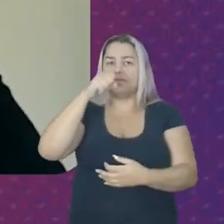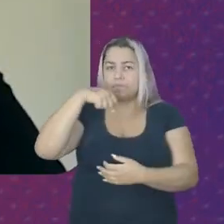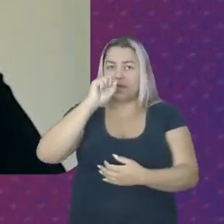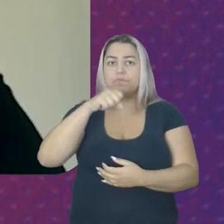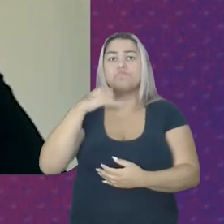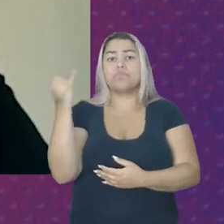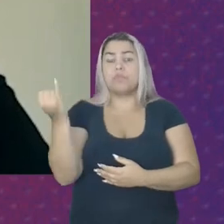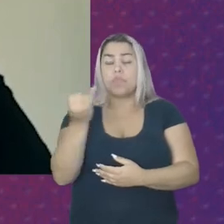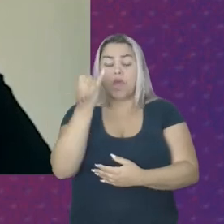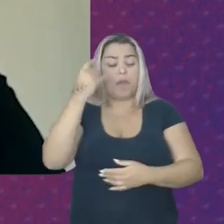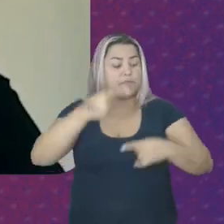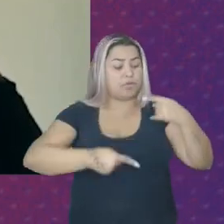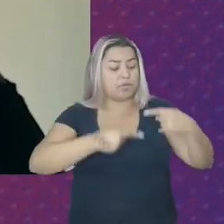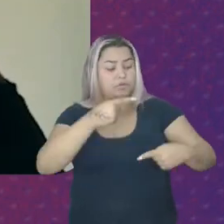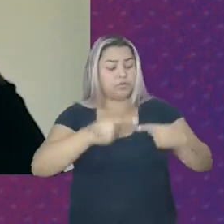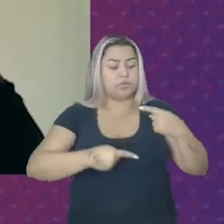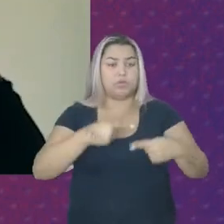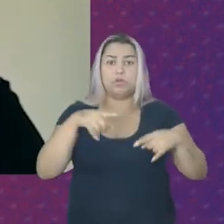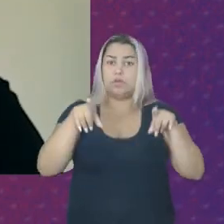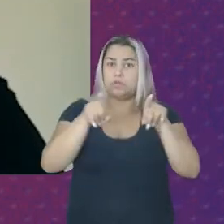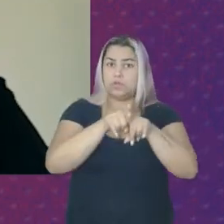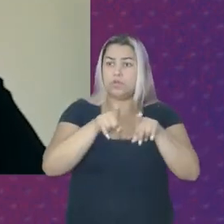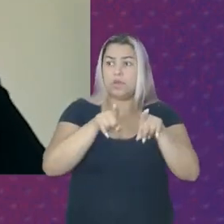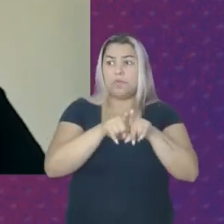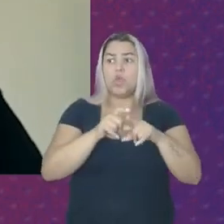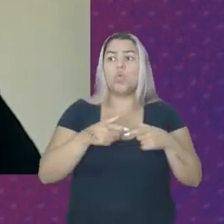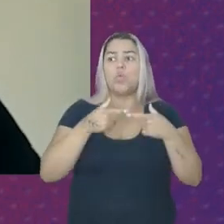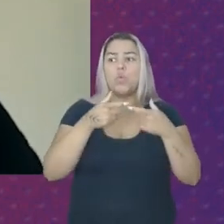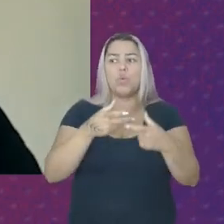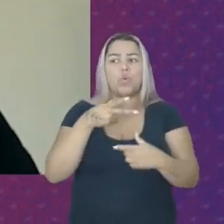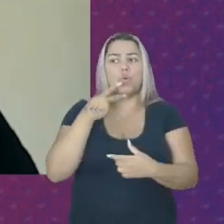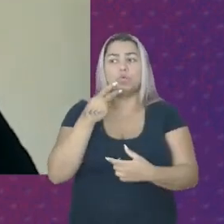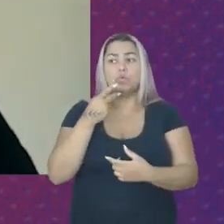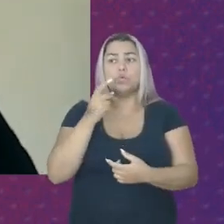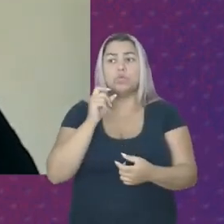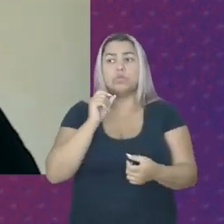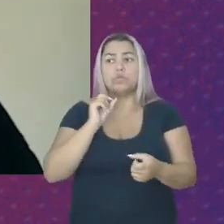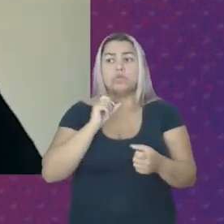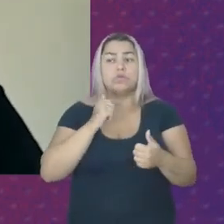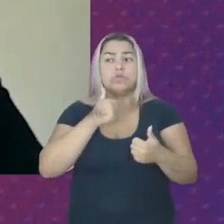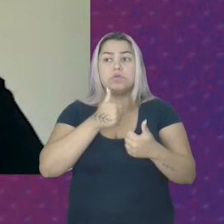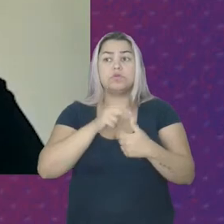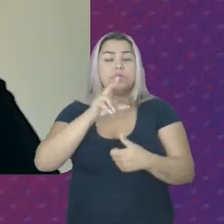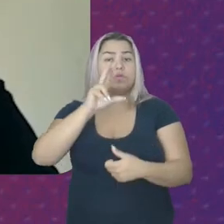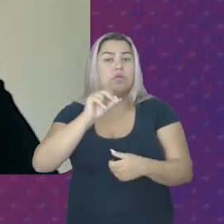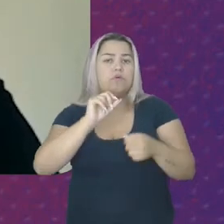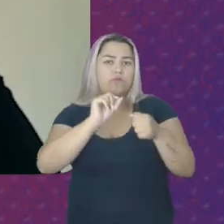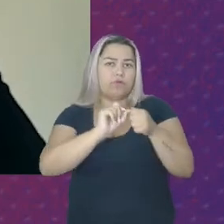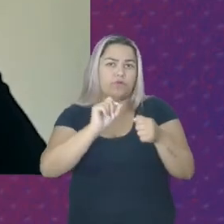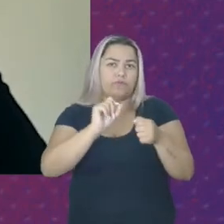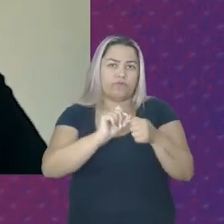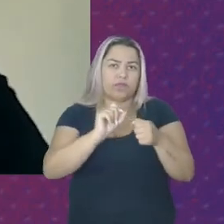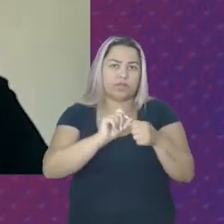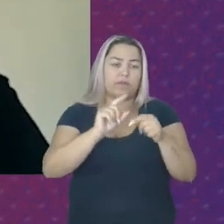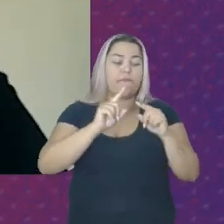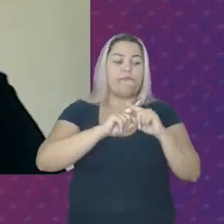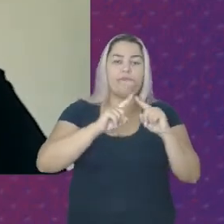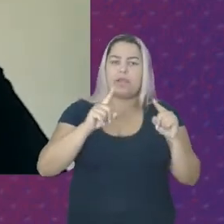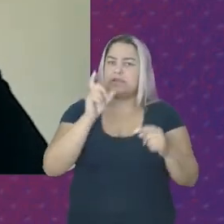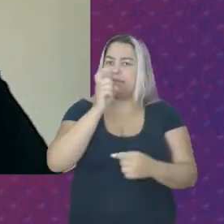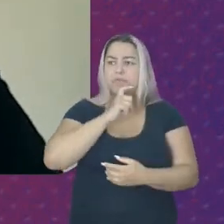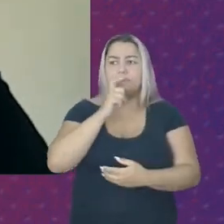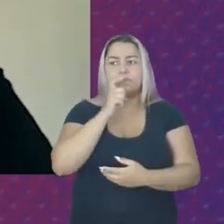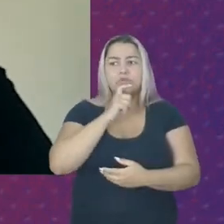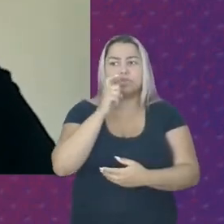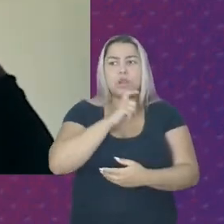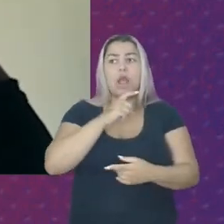importante. A política foi, por muito tempo, um espaço que diziam que não nos contempla, que não foi feito para nós, mas isso é uma mentira.